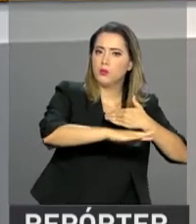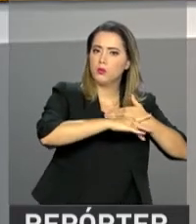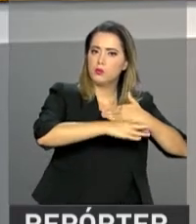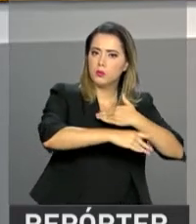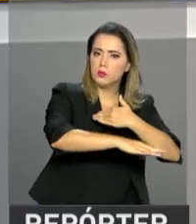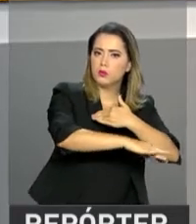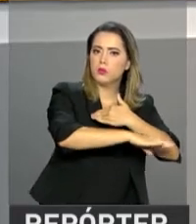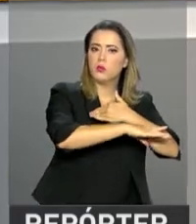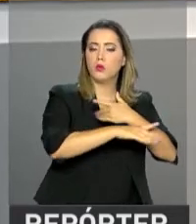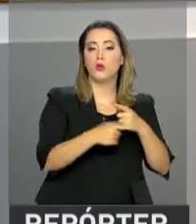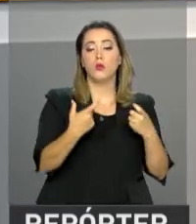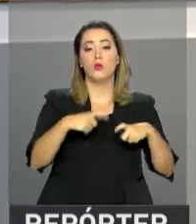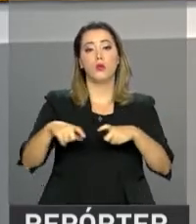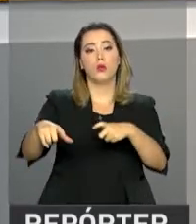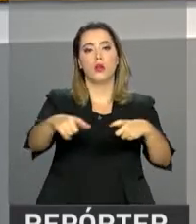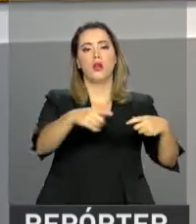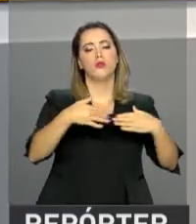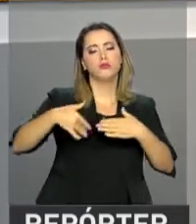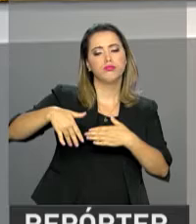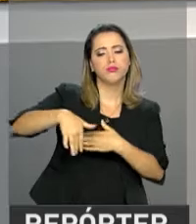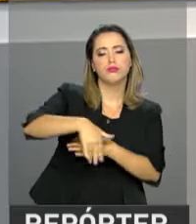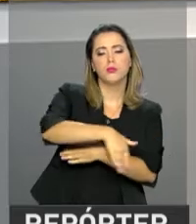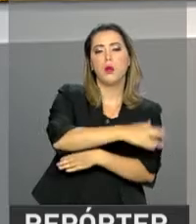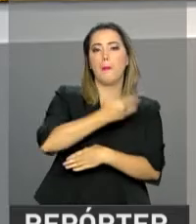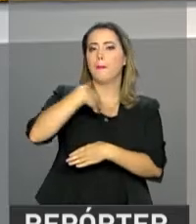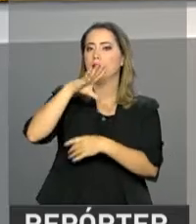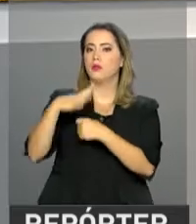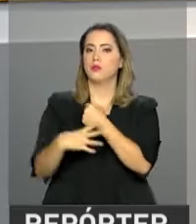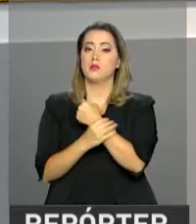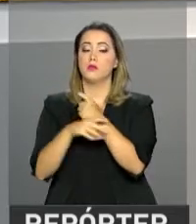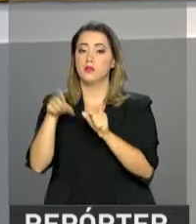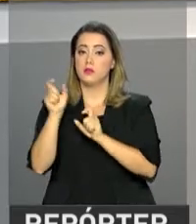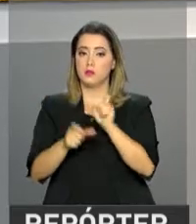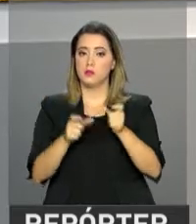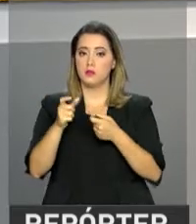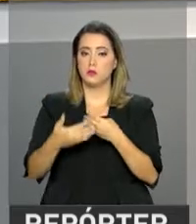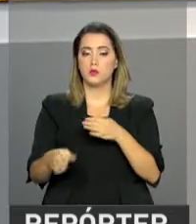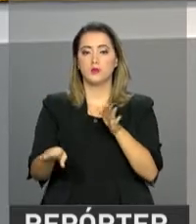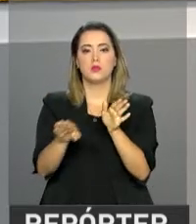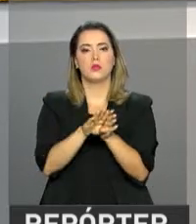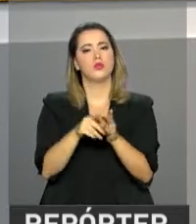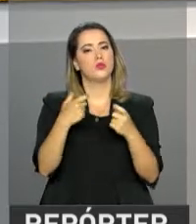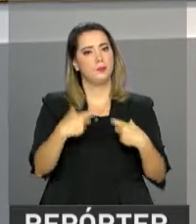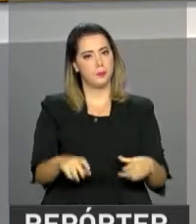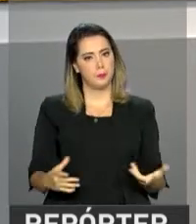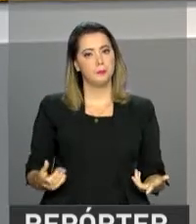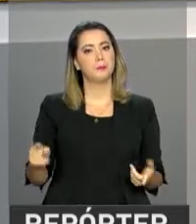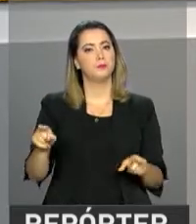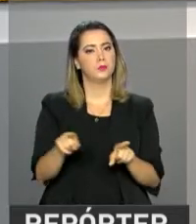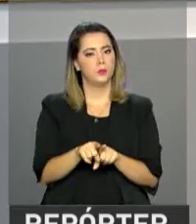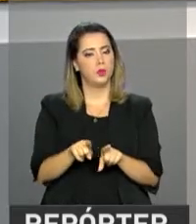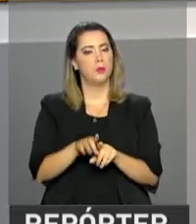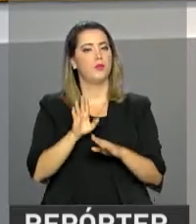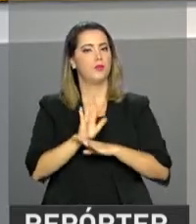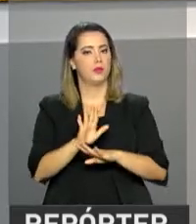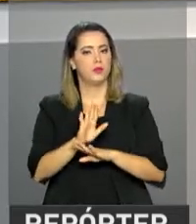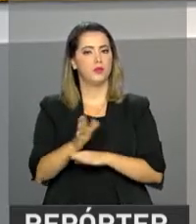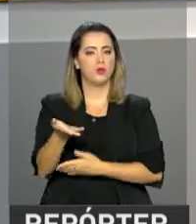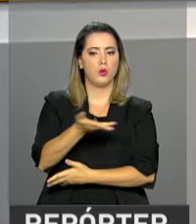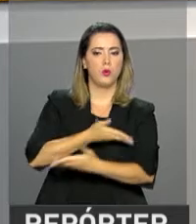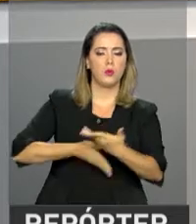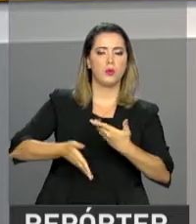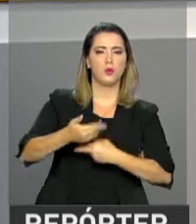vai oferecer mais segurança aos habitantes e aos passageiros que desembarcam no local além disso vai contribuir para o tráfego de produtos